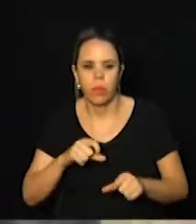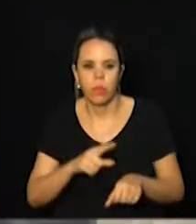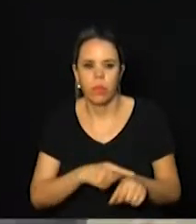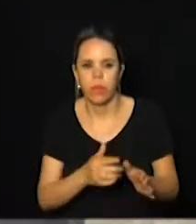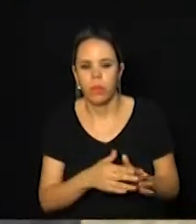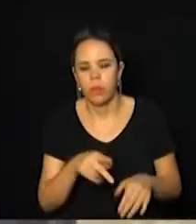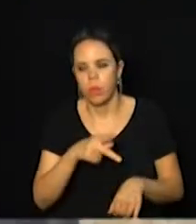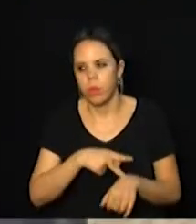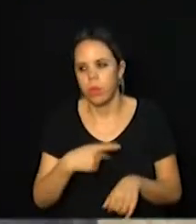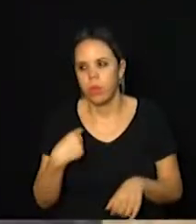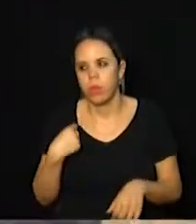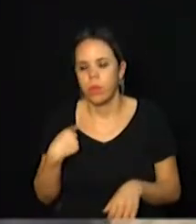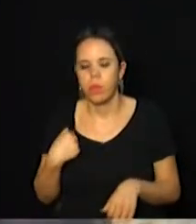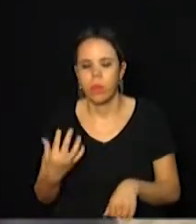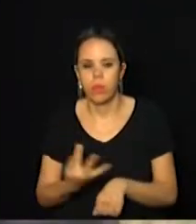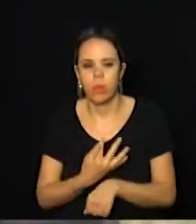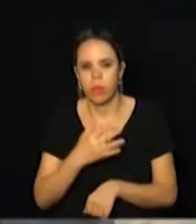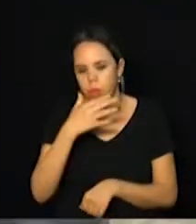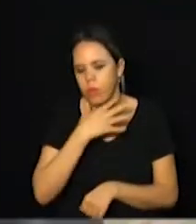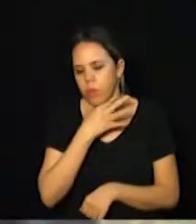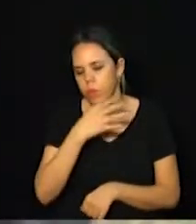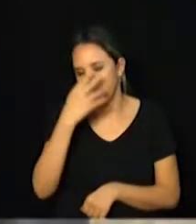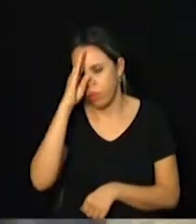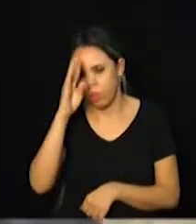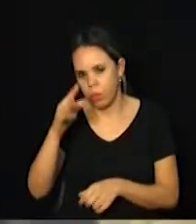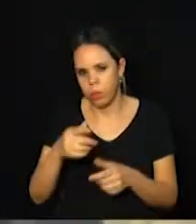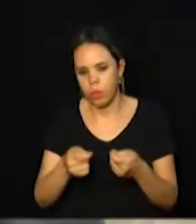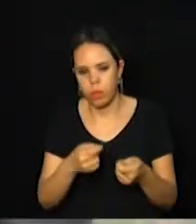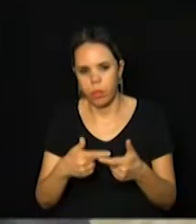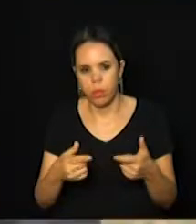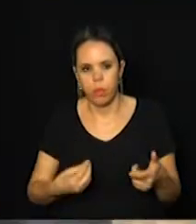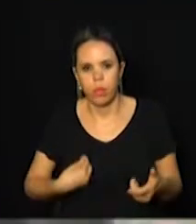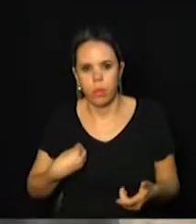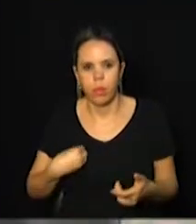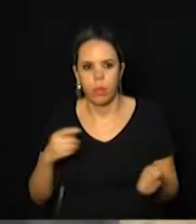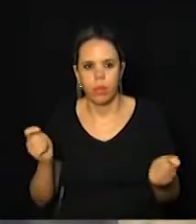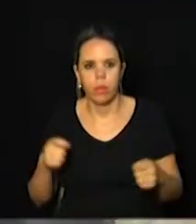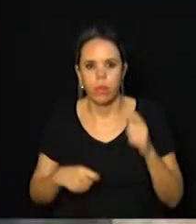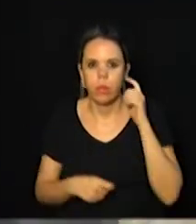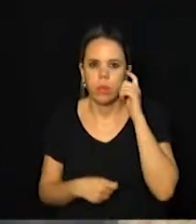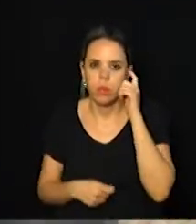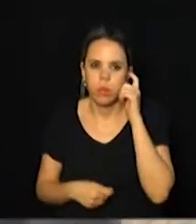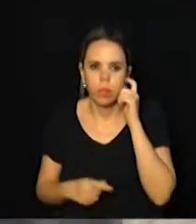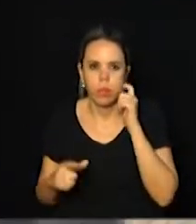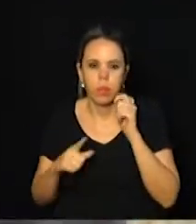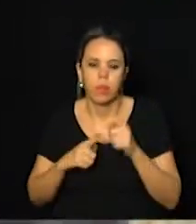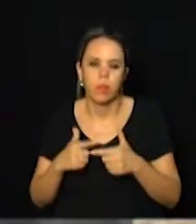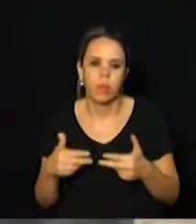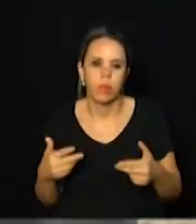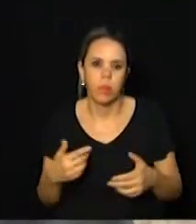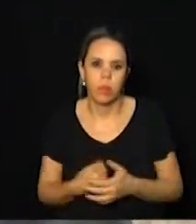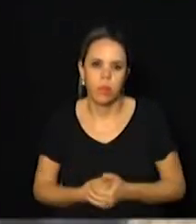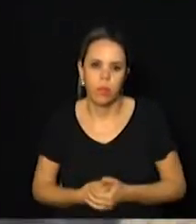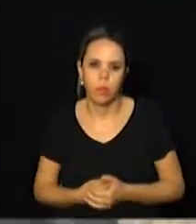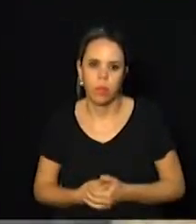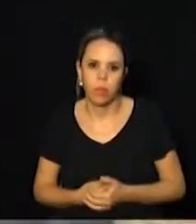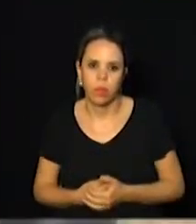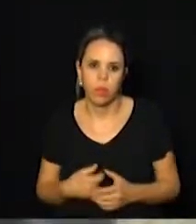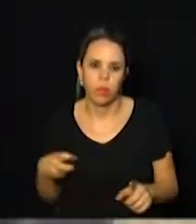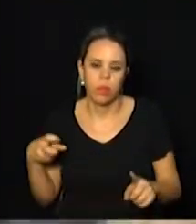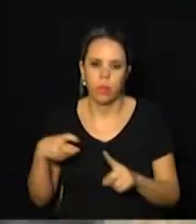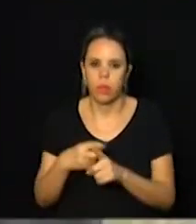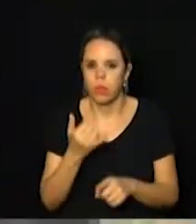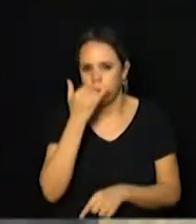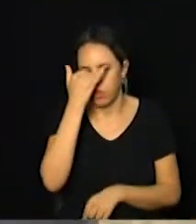momento que o país se encontra principalmente lidando com vidas que podem ter algum tipo de problema algum tipo de acidente